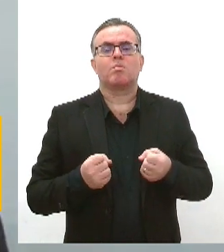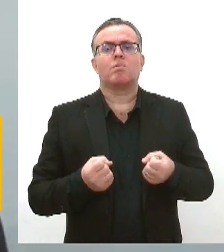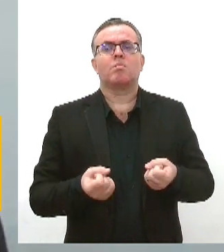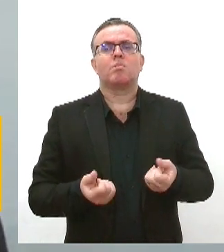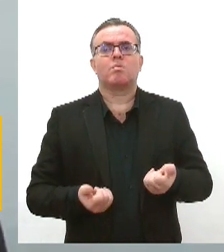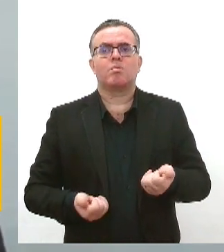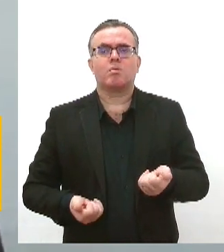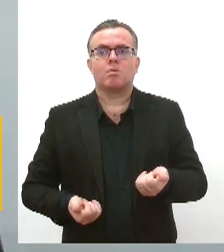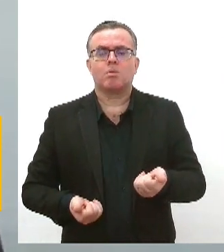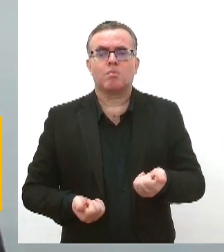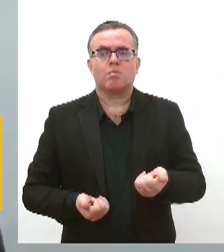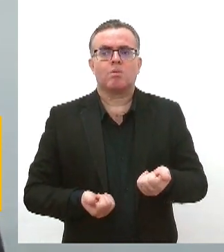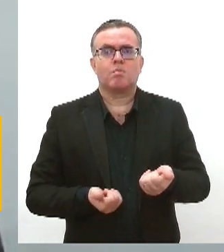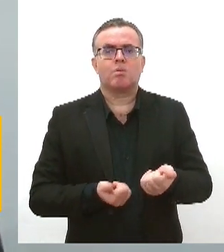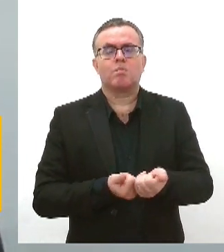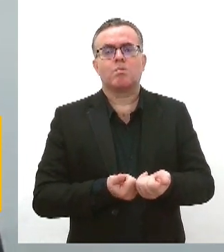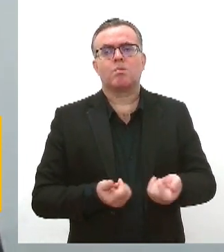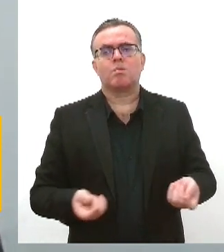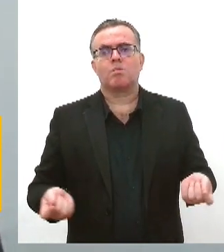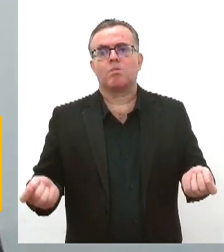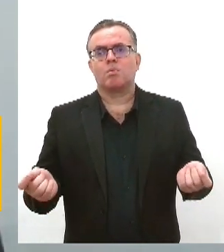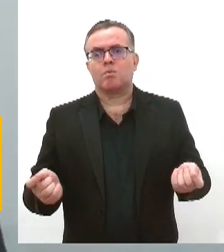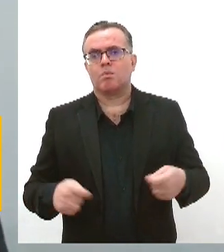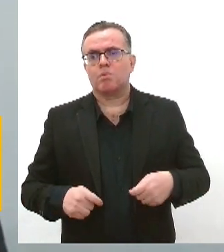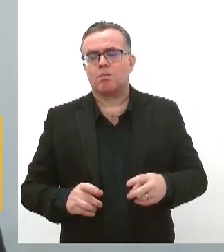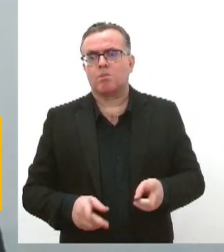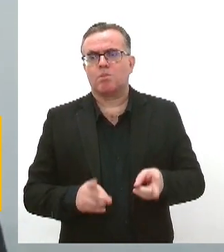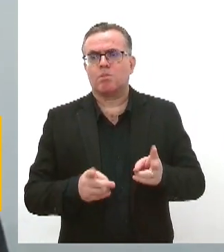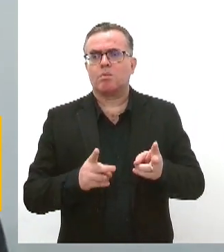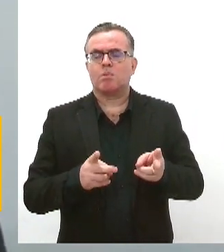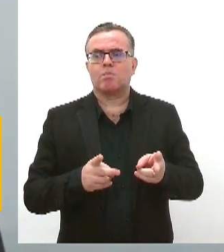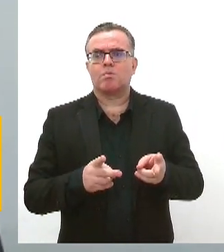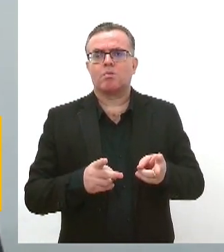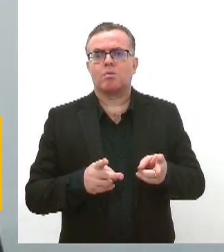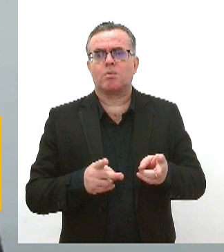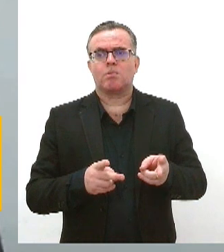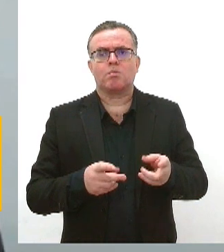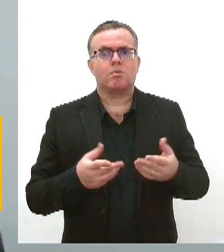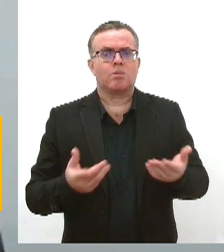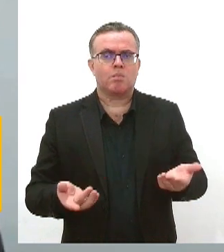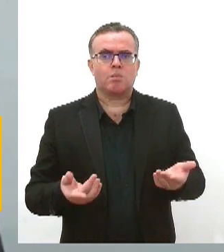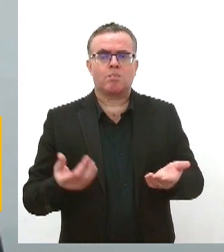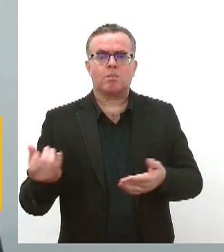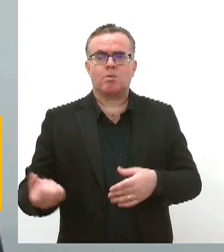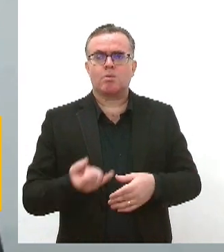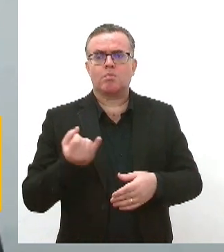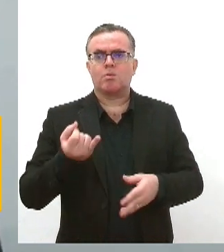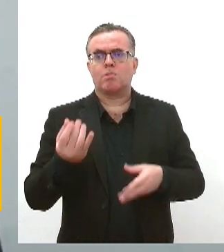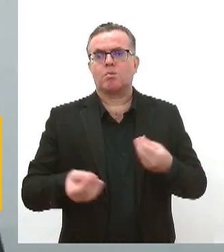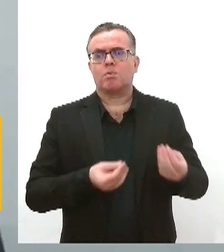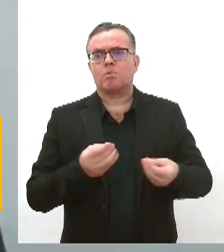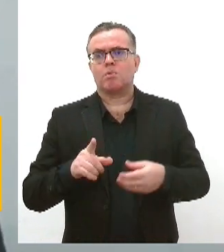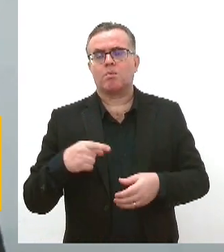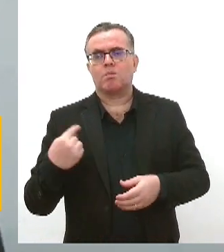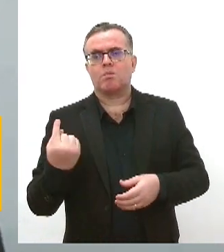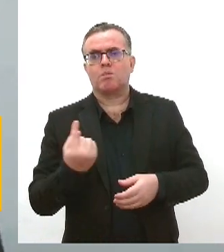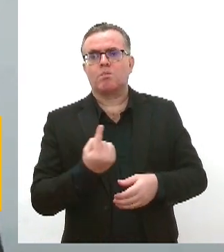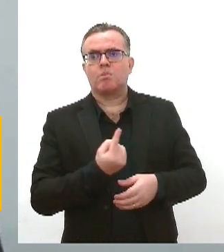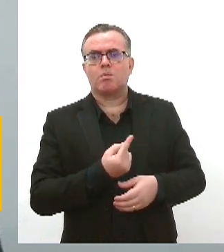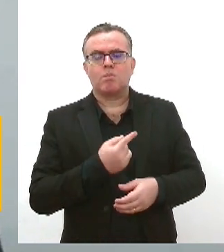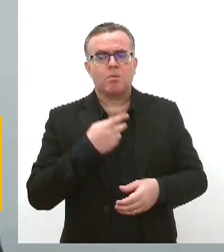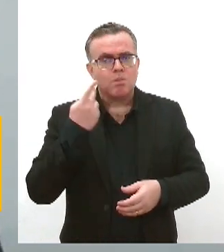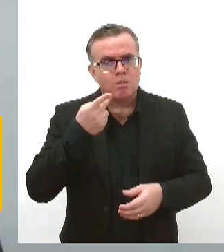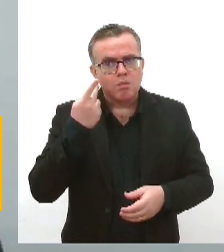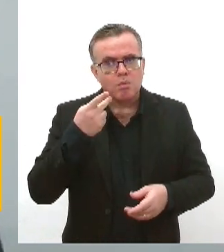UNALE, contribuir com o desenvolvimento dessas ações, porque são importantes para todos nós parlamentares, para